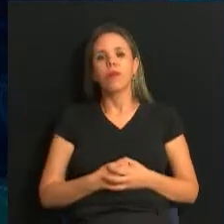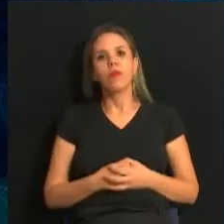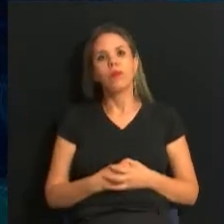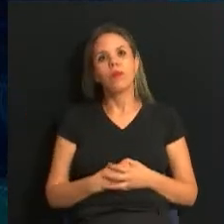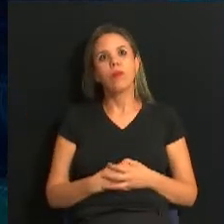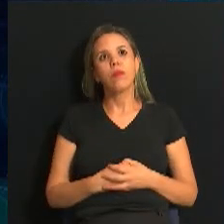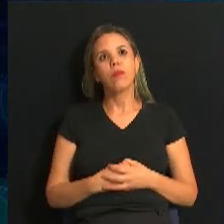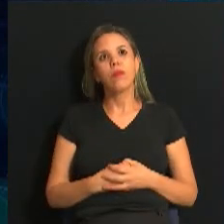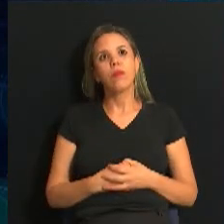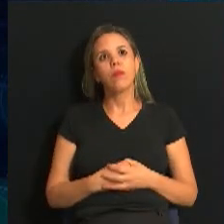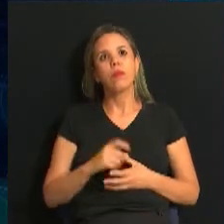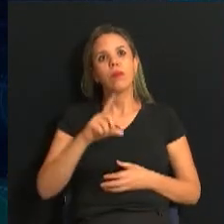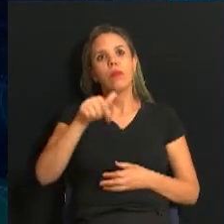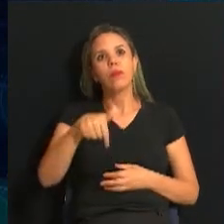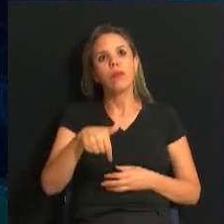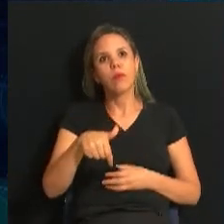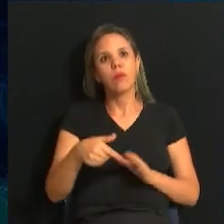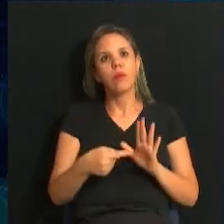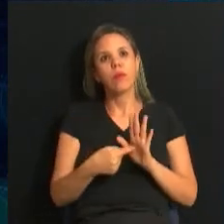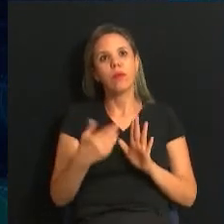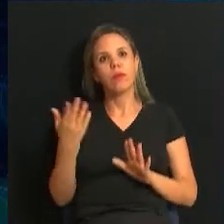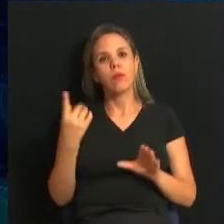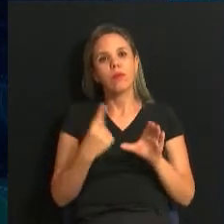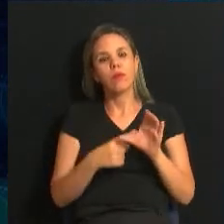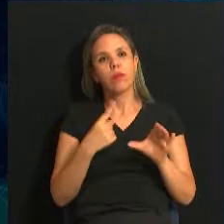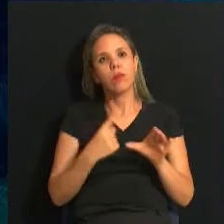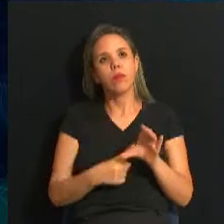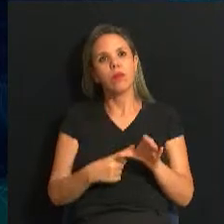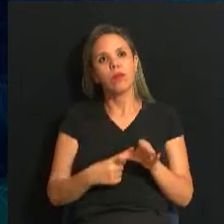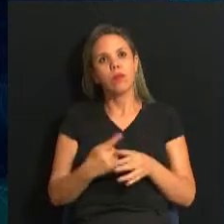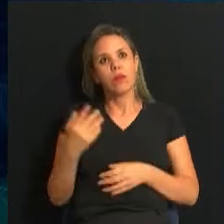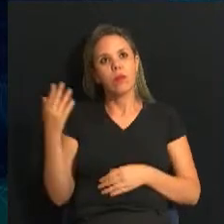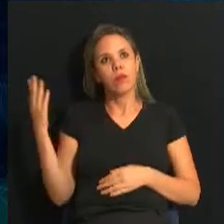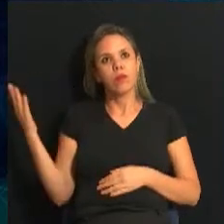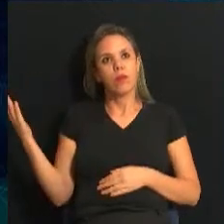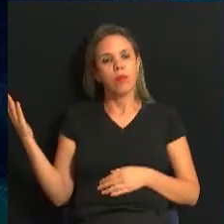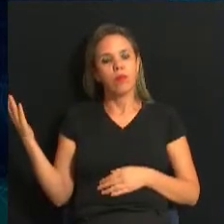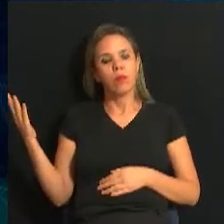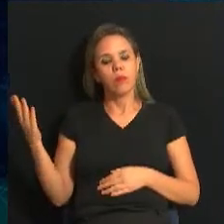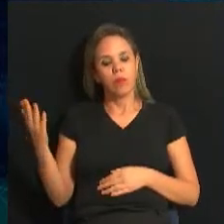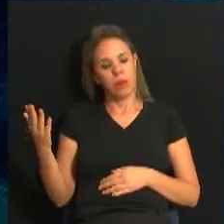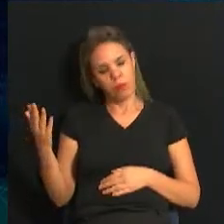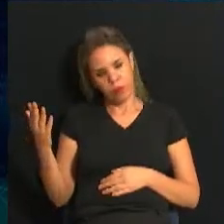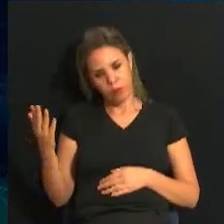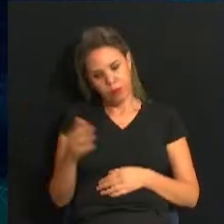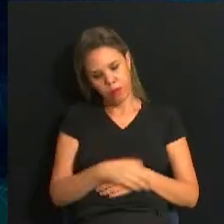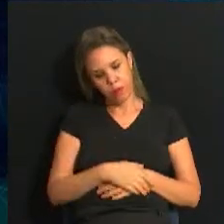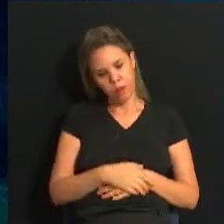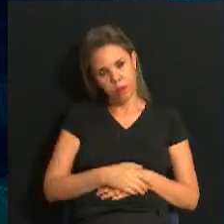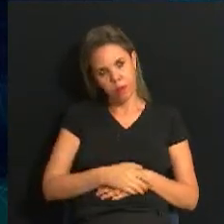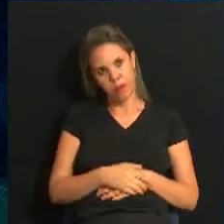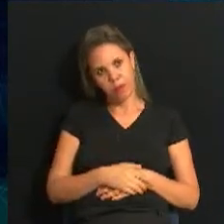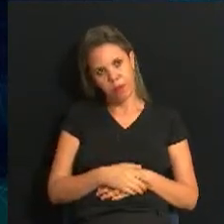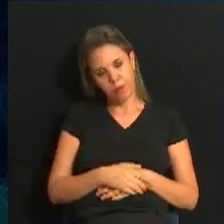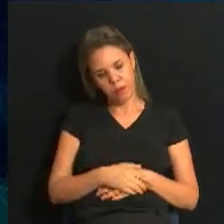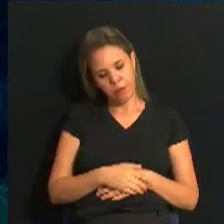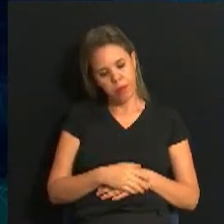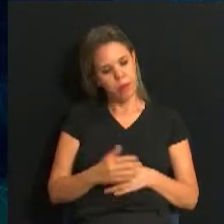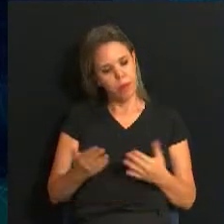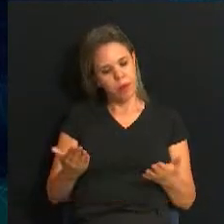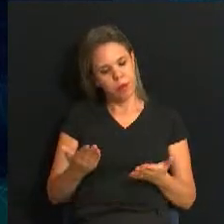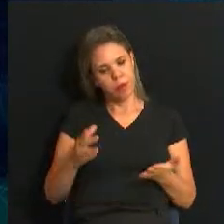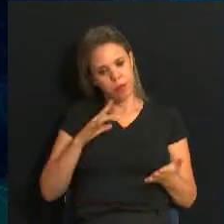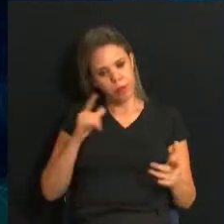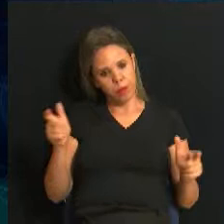12.243. Na sequência, aparecem Cosmópolis, com 10.160 casos desde o início da pandemia, e agora os